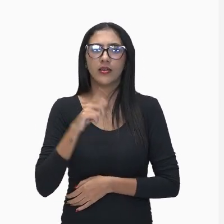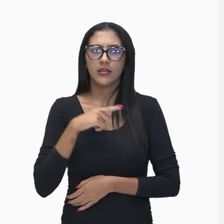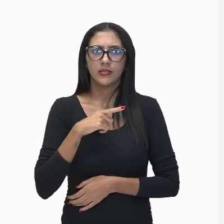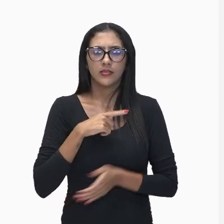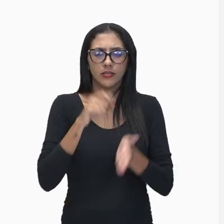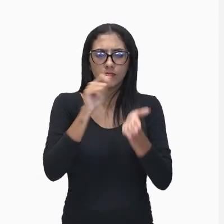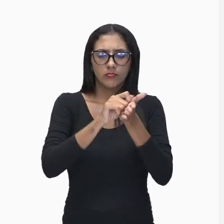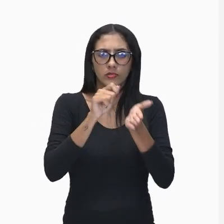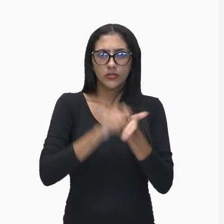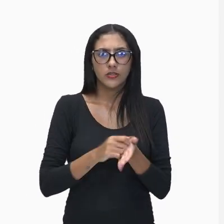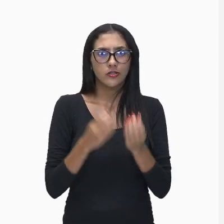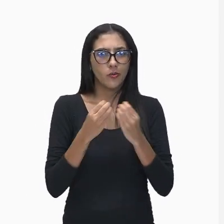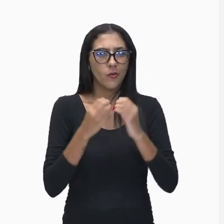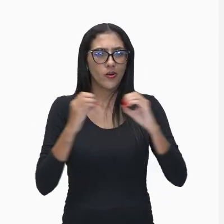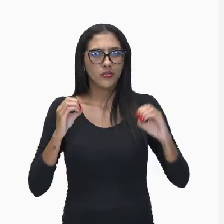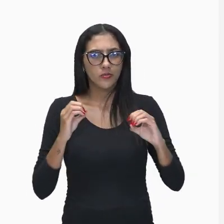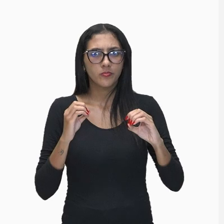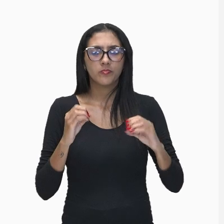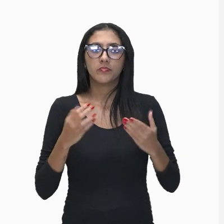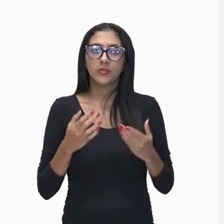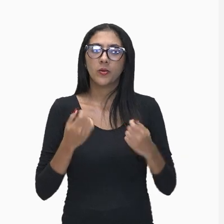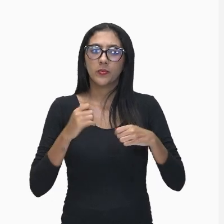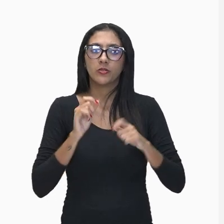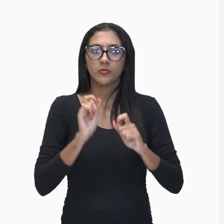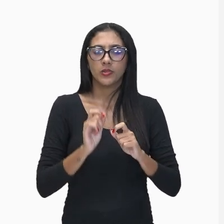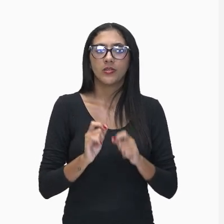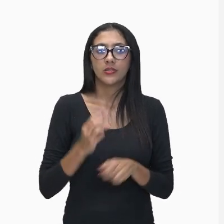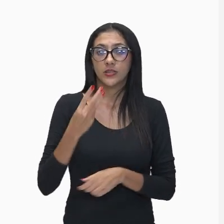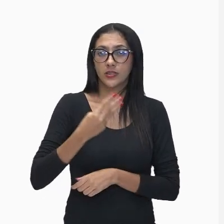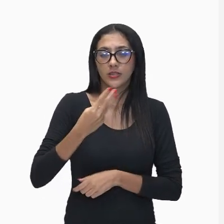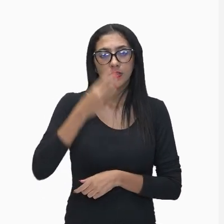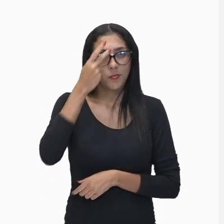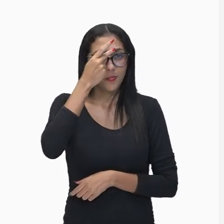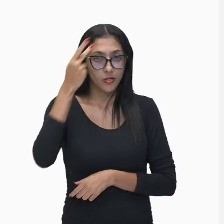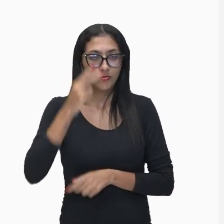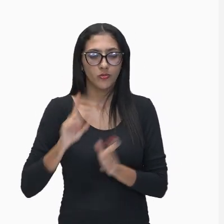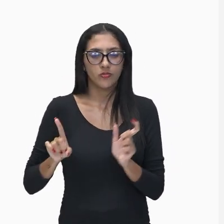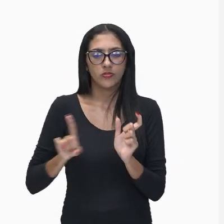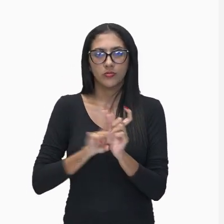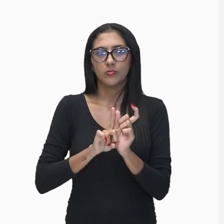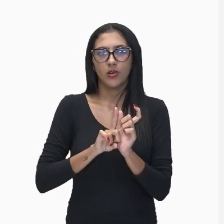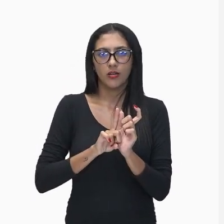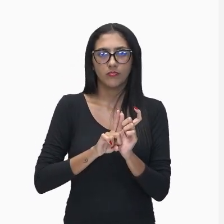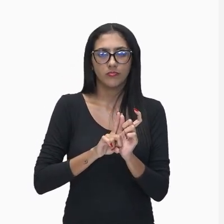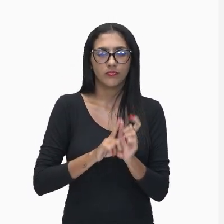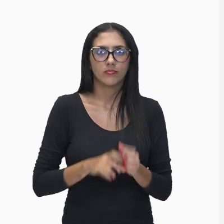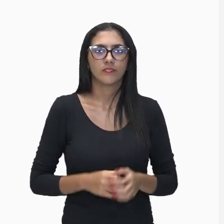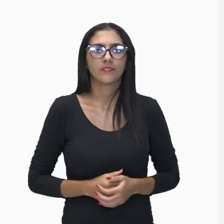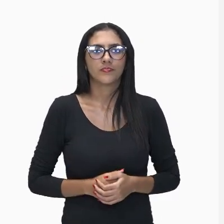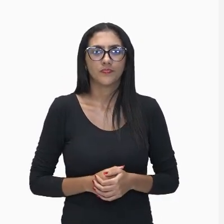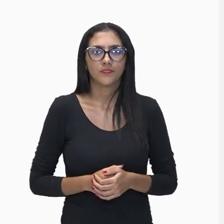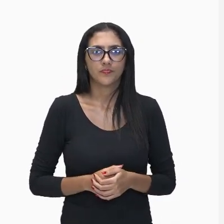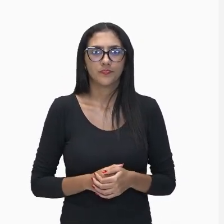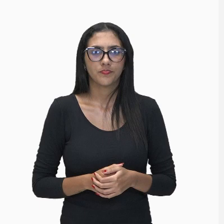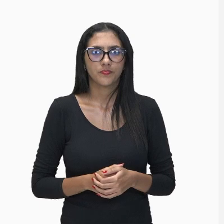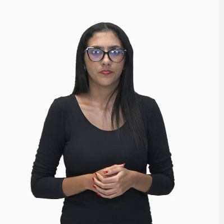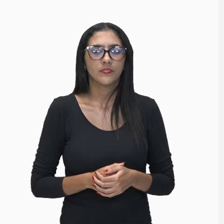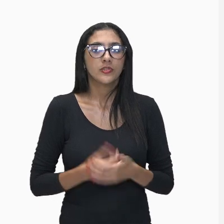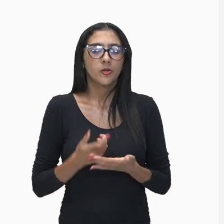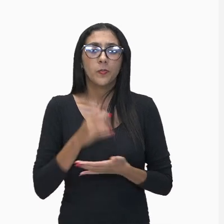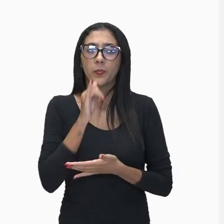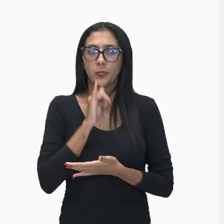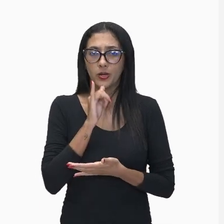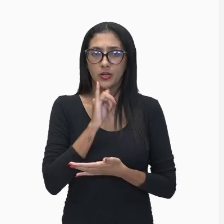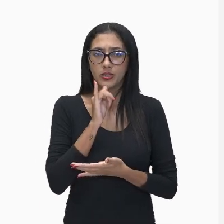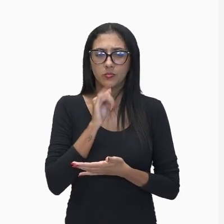escrito na oração, então eu devo colocar ele na terceira pessoa do singular, porque é um verbo impessoal. Agora, se de repente você escrevesse